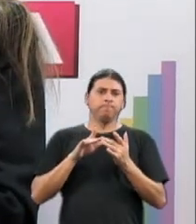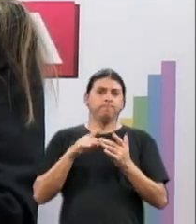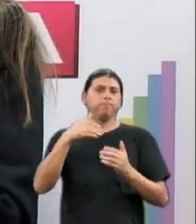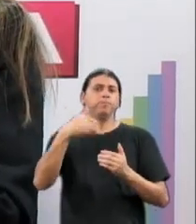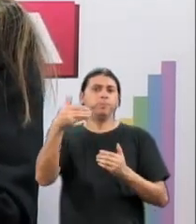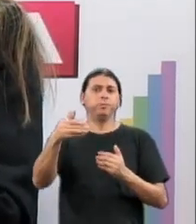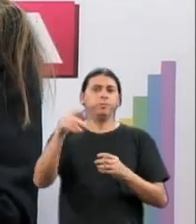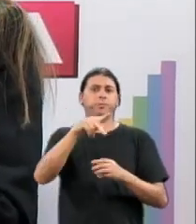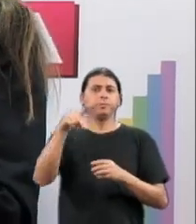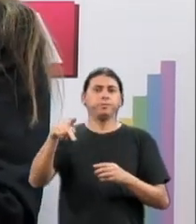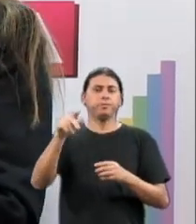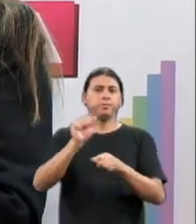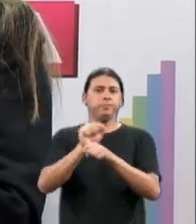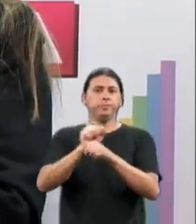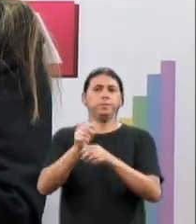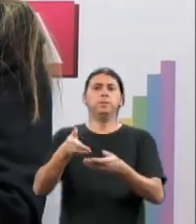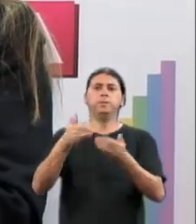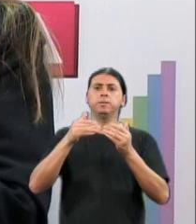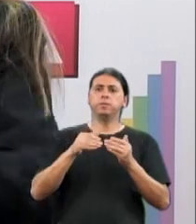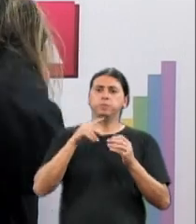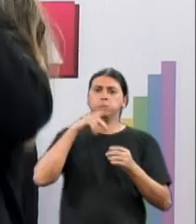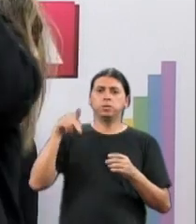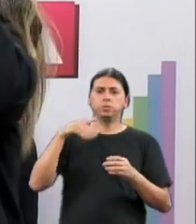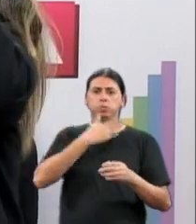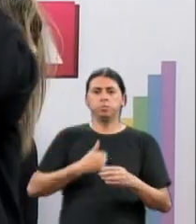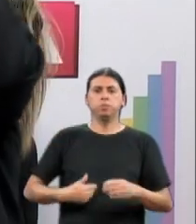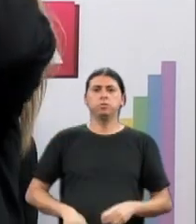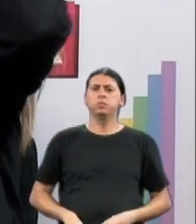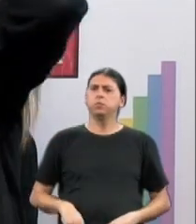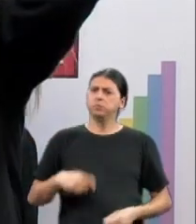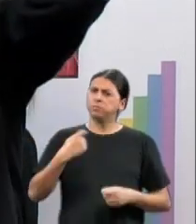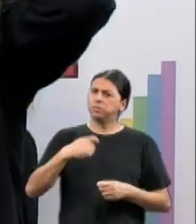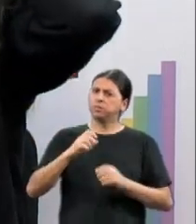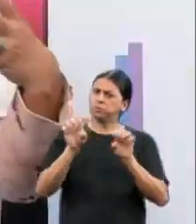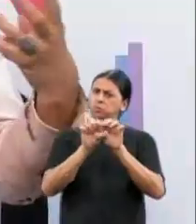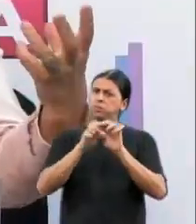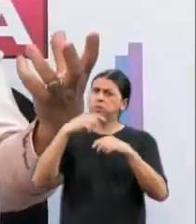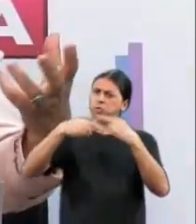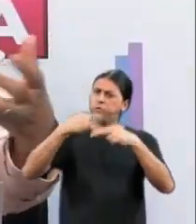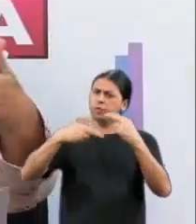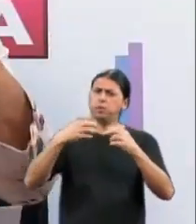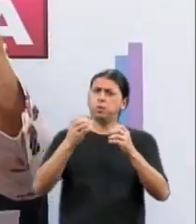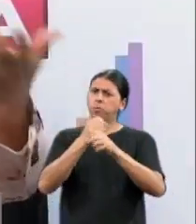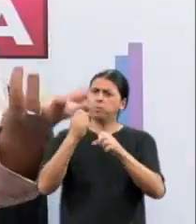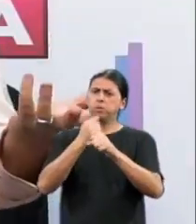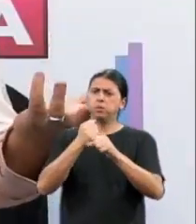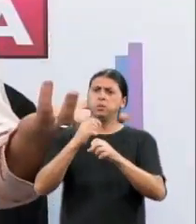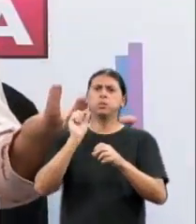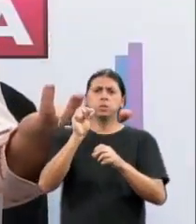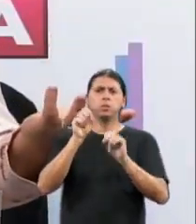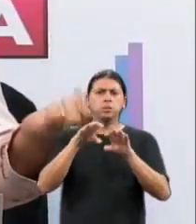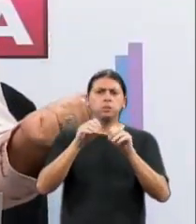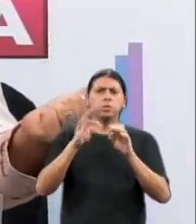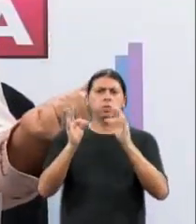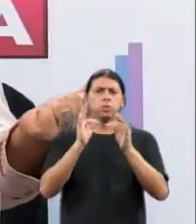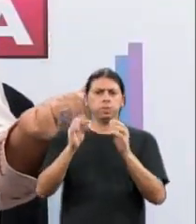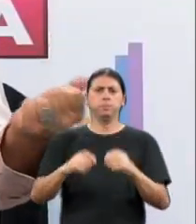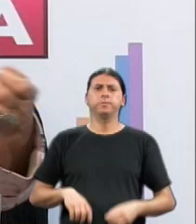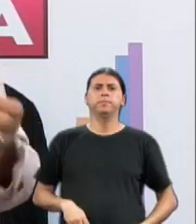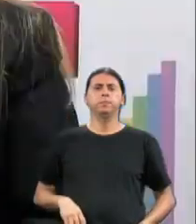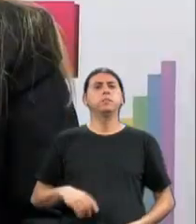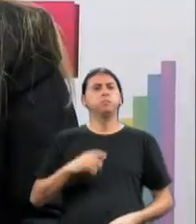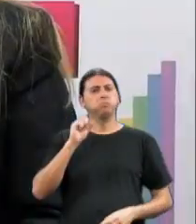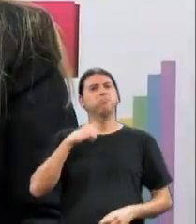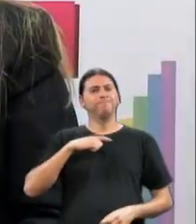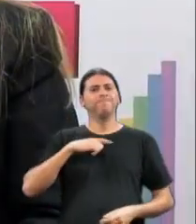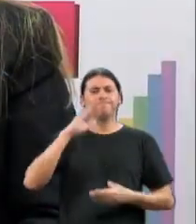professor espera e a política pública. Precisaria, então, uma reestruturação completa do que se ensina, não é isso, professor? Eu acredito